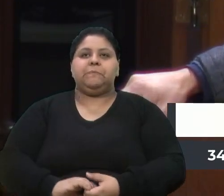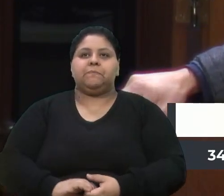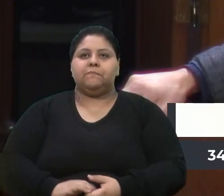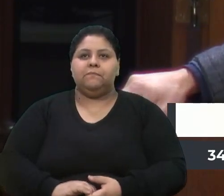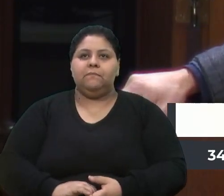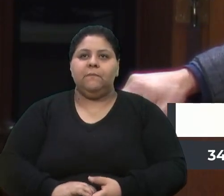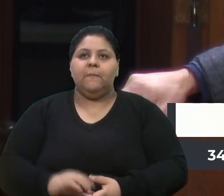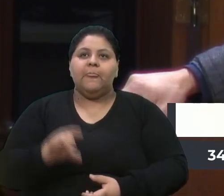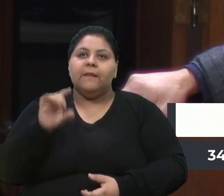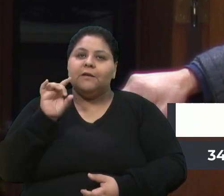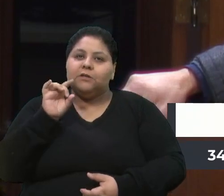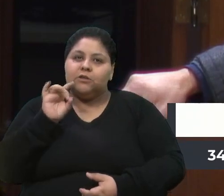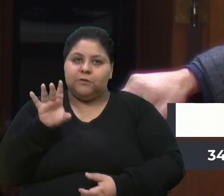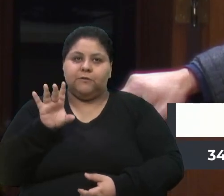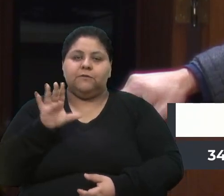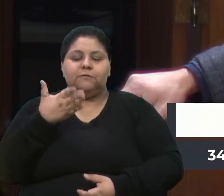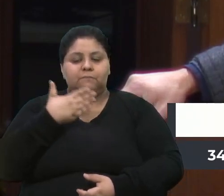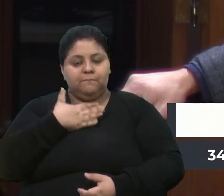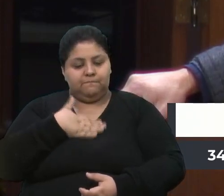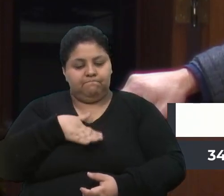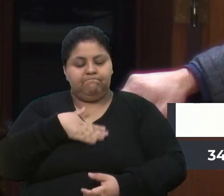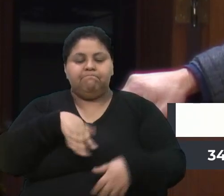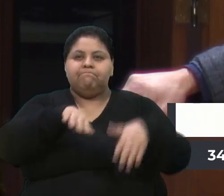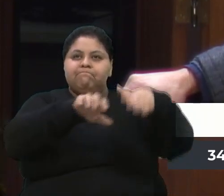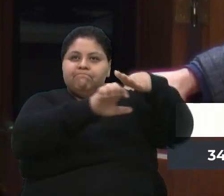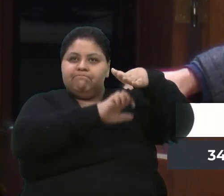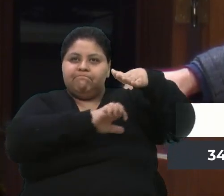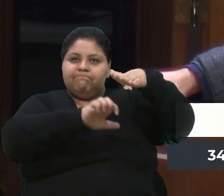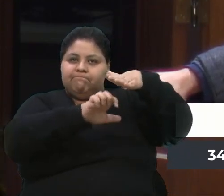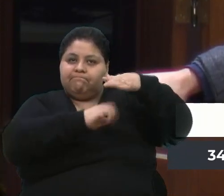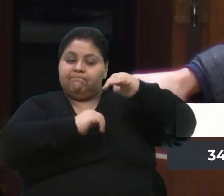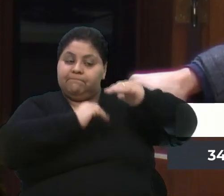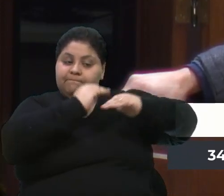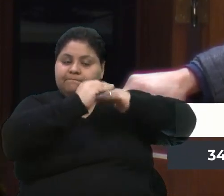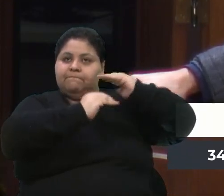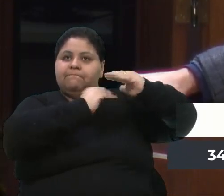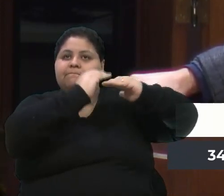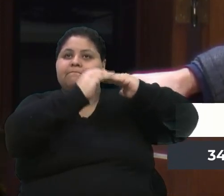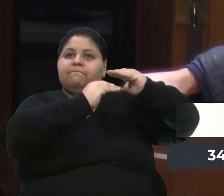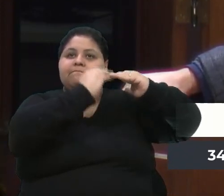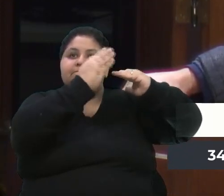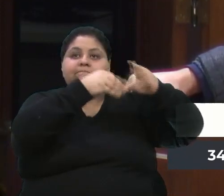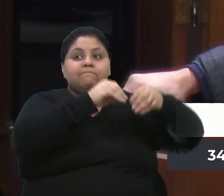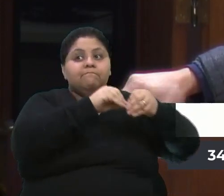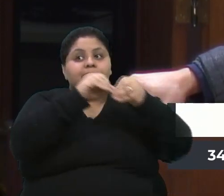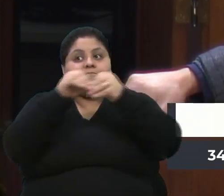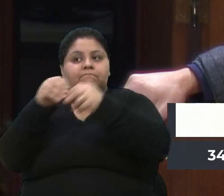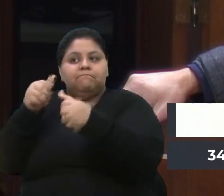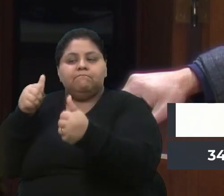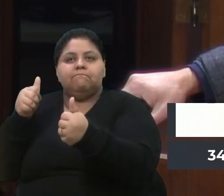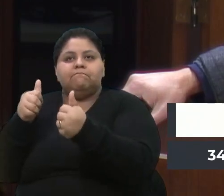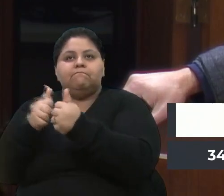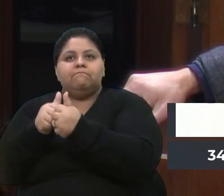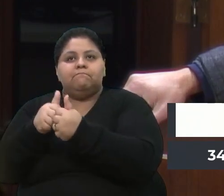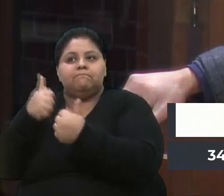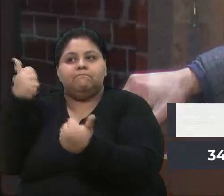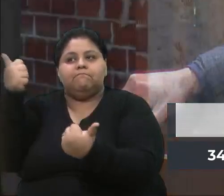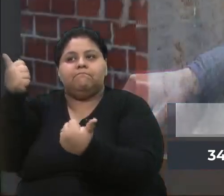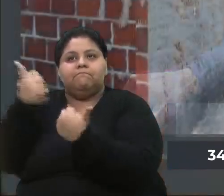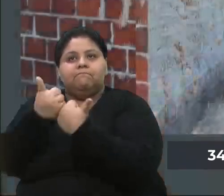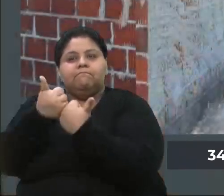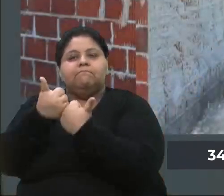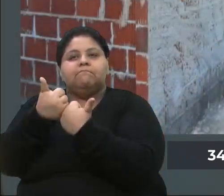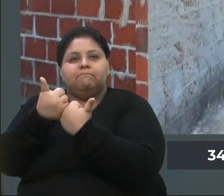só parabenizar a empresa que está desenvolvendo esse trabalho. Estive lá juntamente com o meu assessor, o Beto Boff,